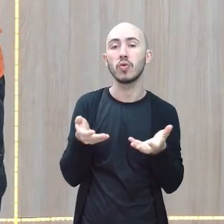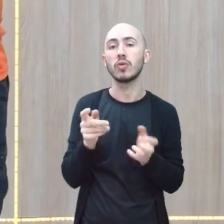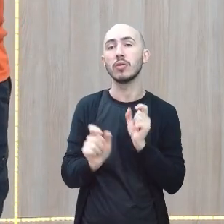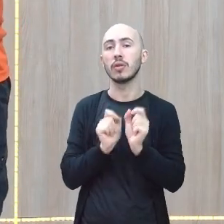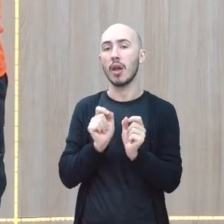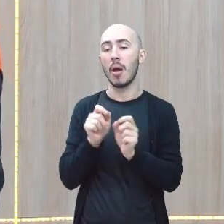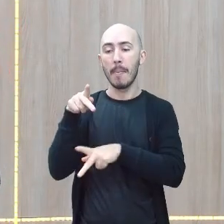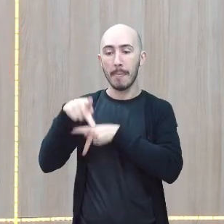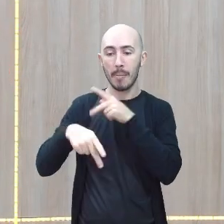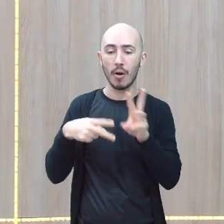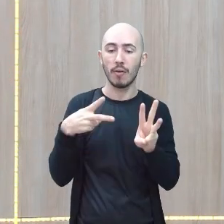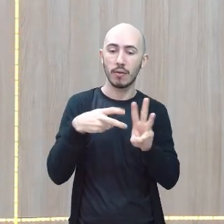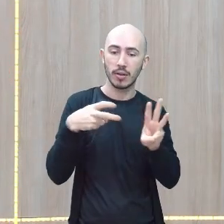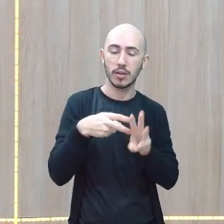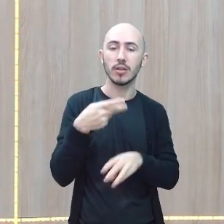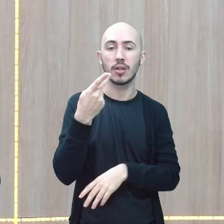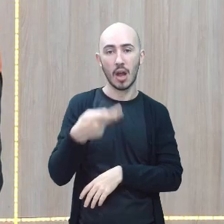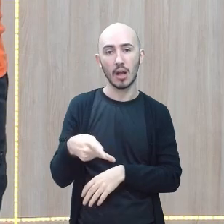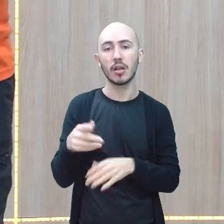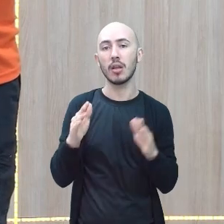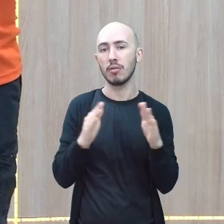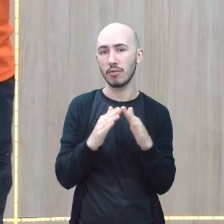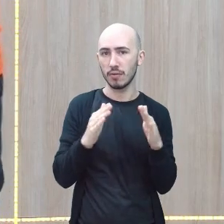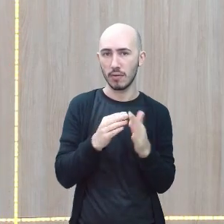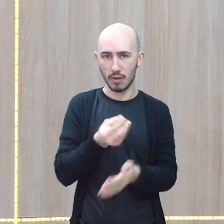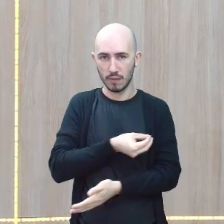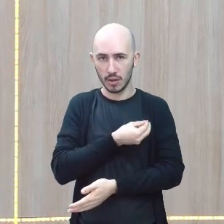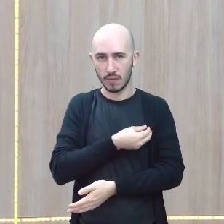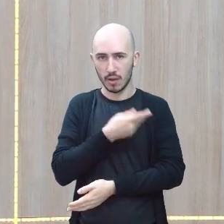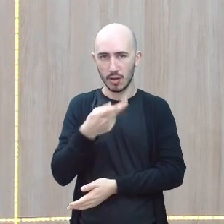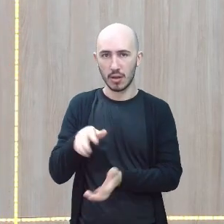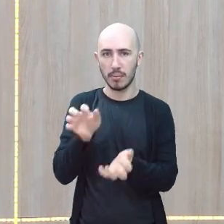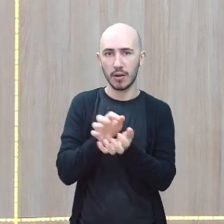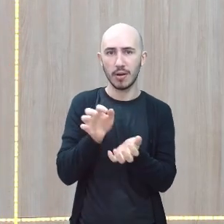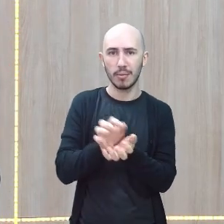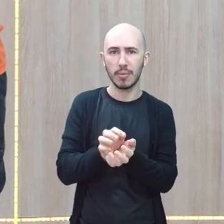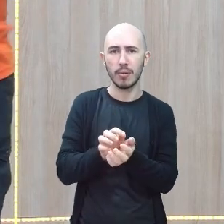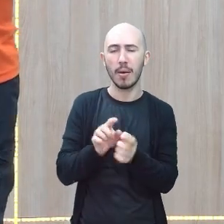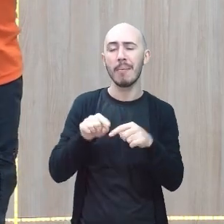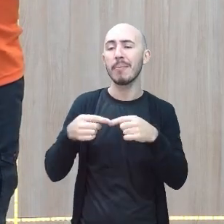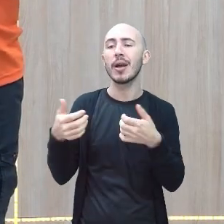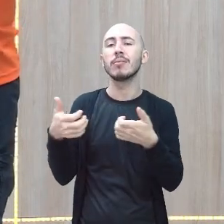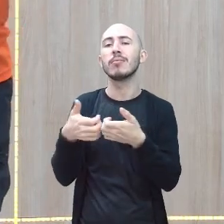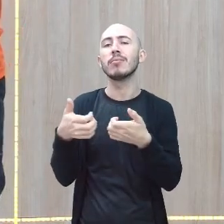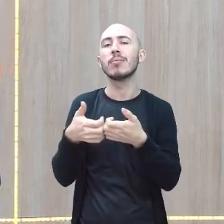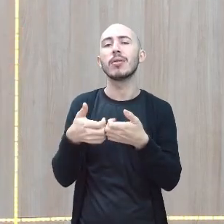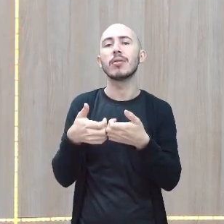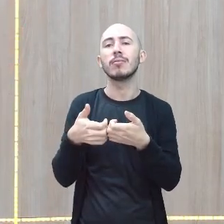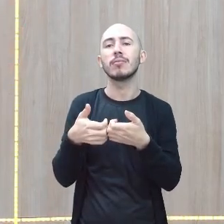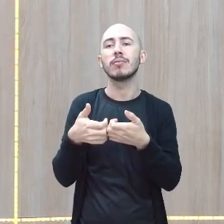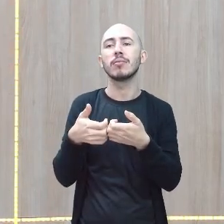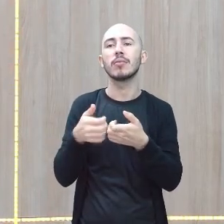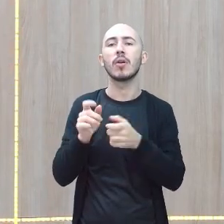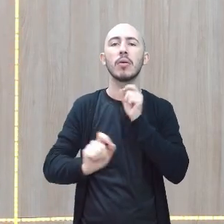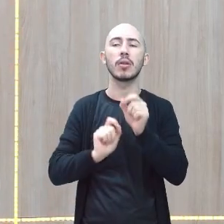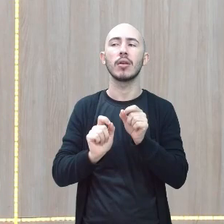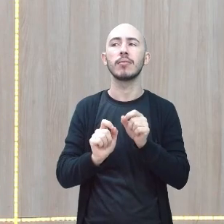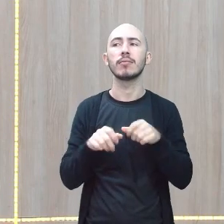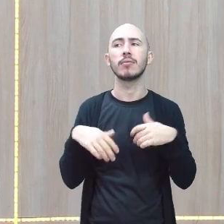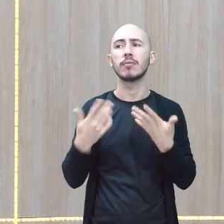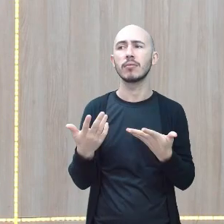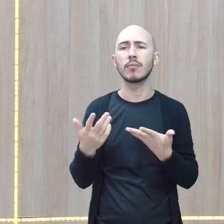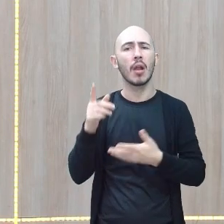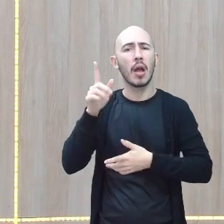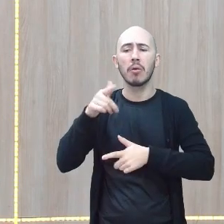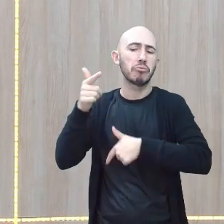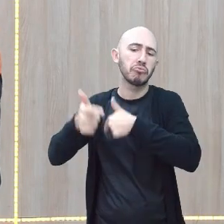os indígenas que habitam no território aqui de Pernambuco, eles estariam muito mais próximos, né, daquilo que a gente colocaria como um